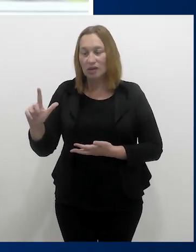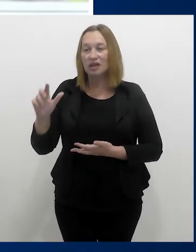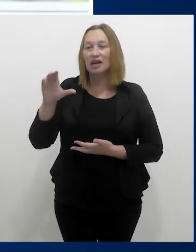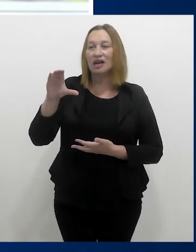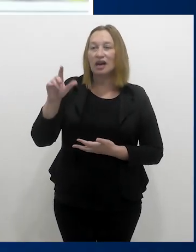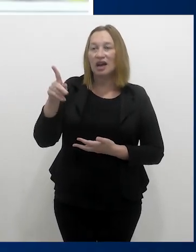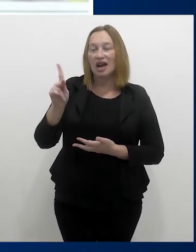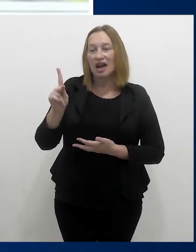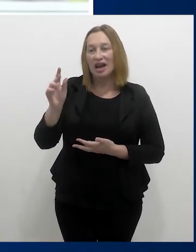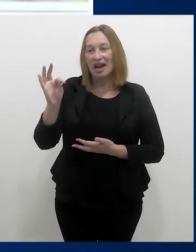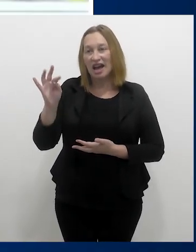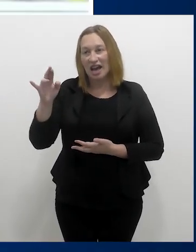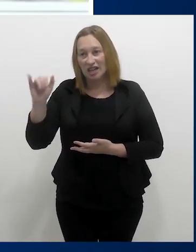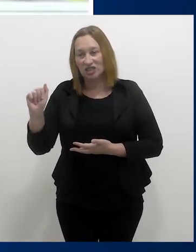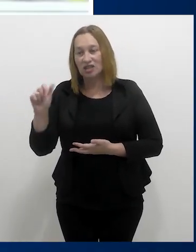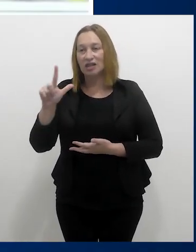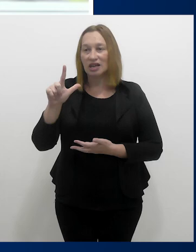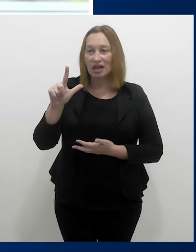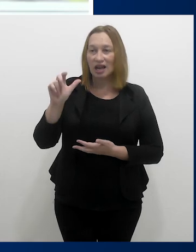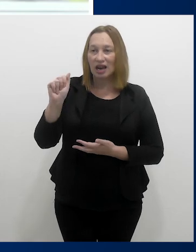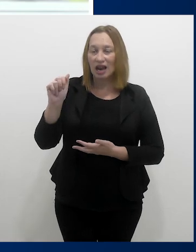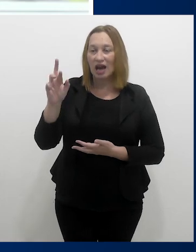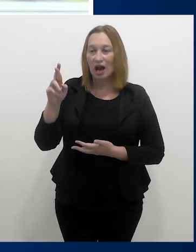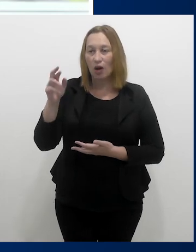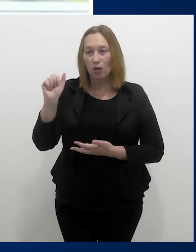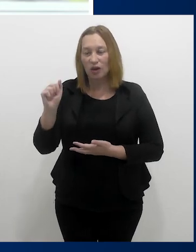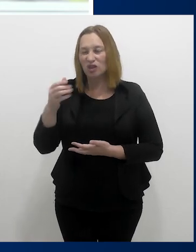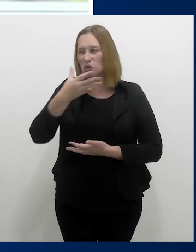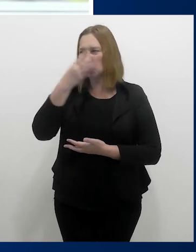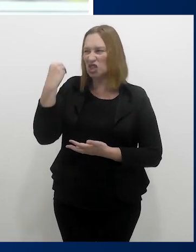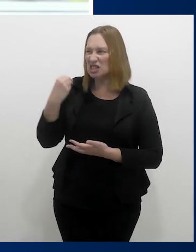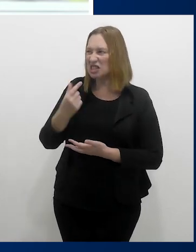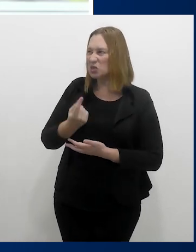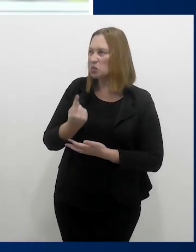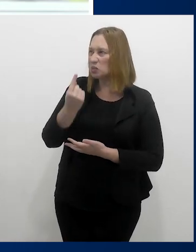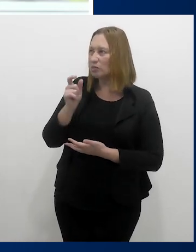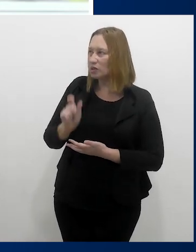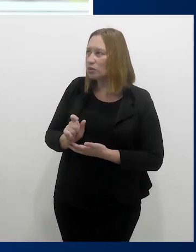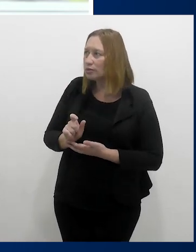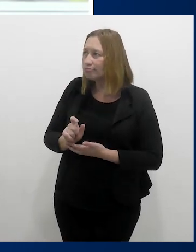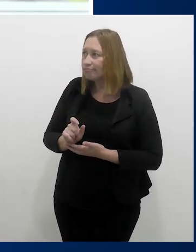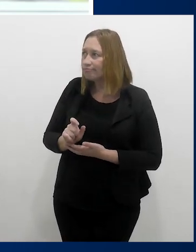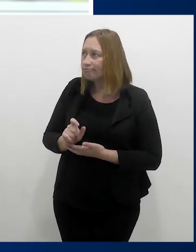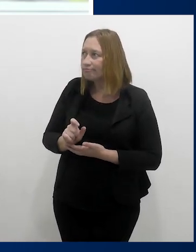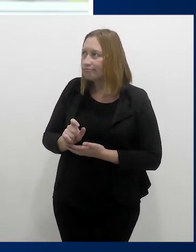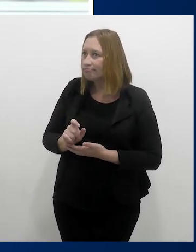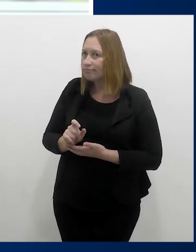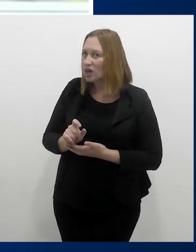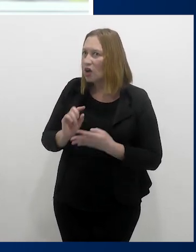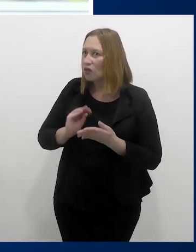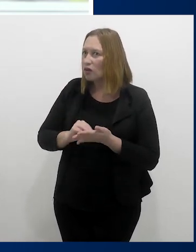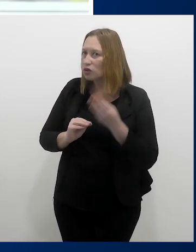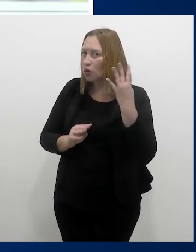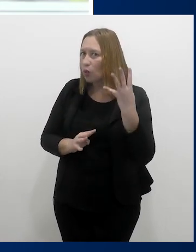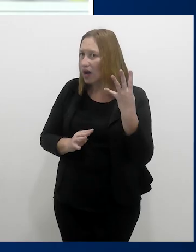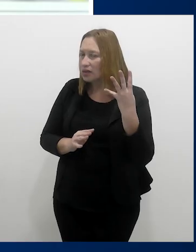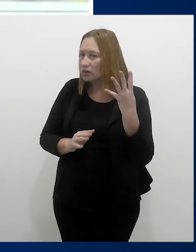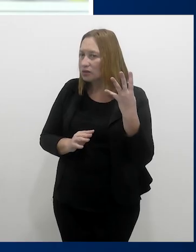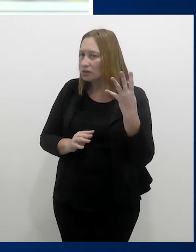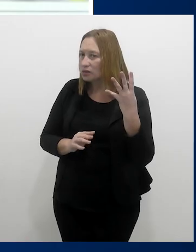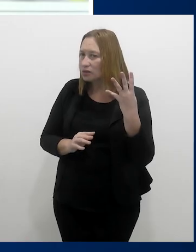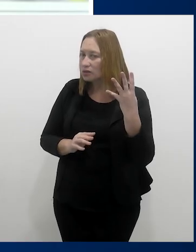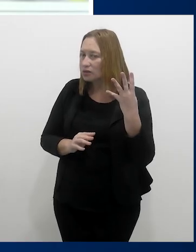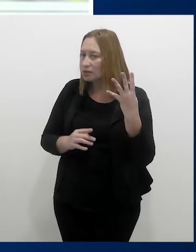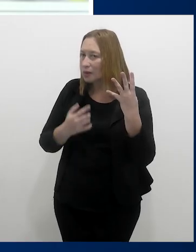Val, a Kátia, a Laura. Estou esquecendo alguém? Faltam Bom,